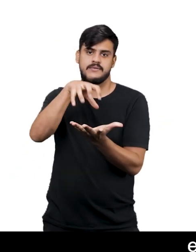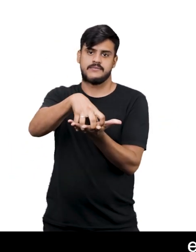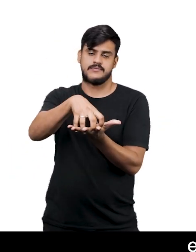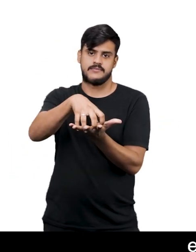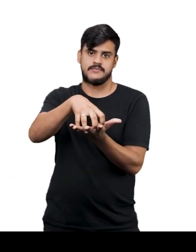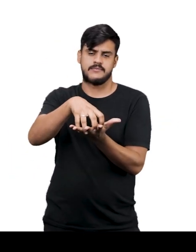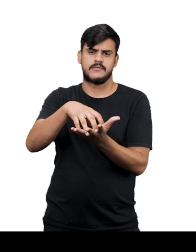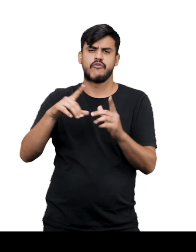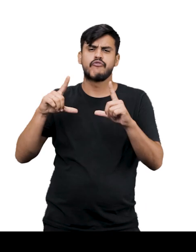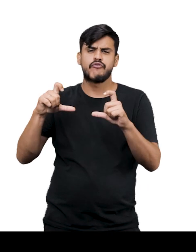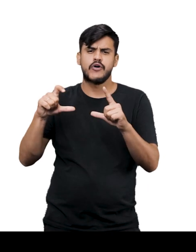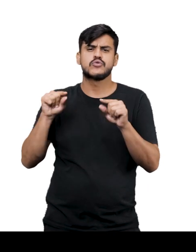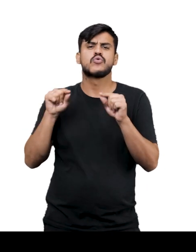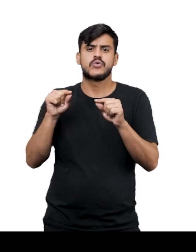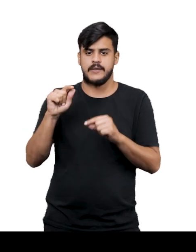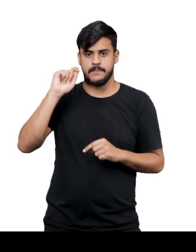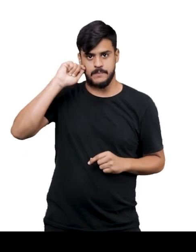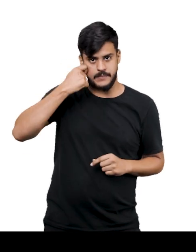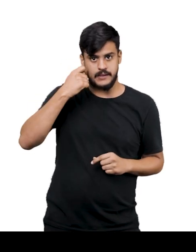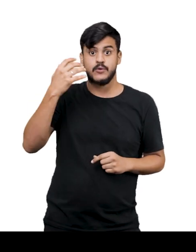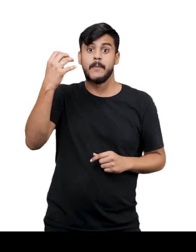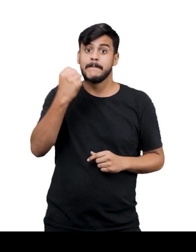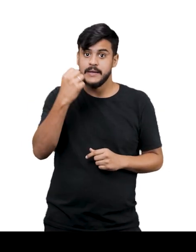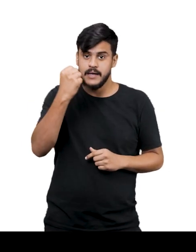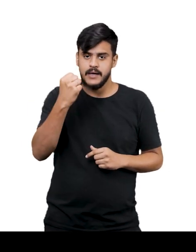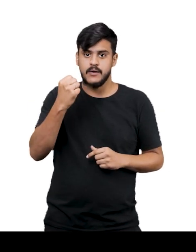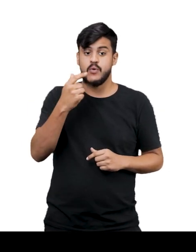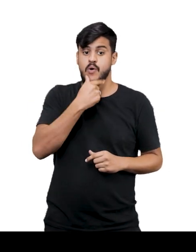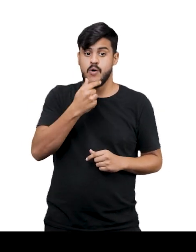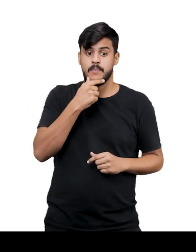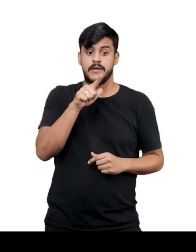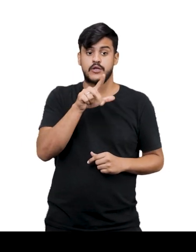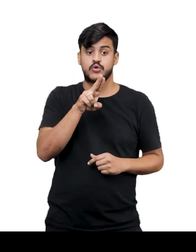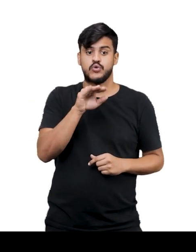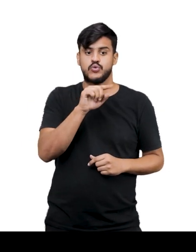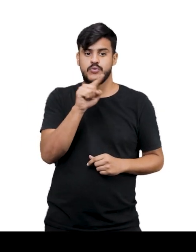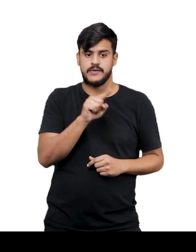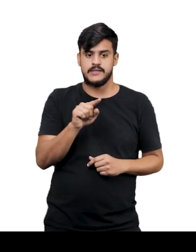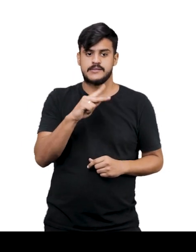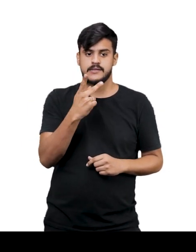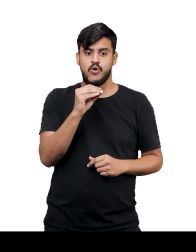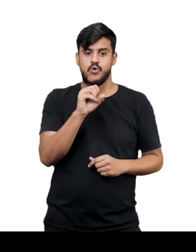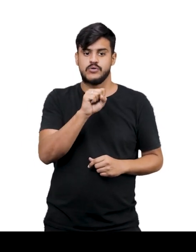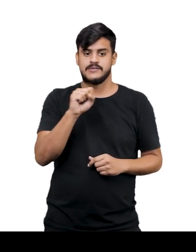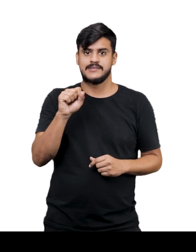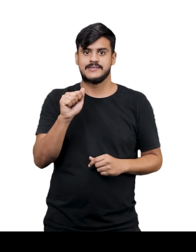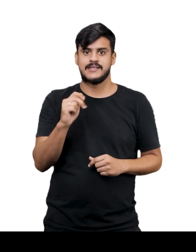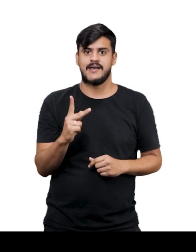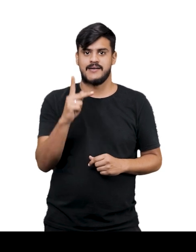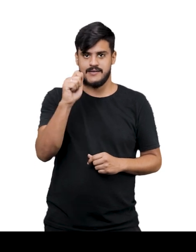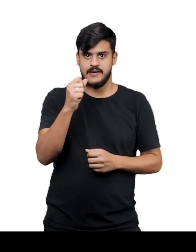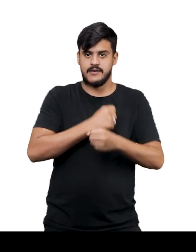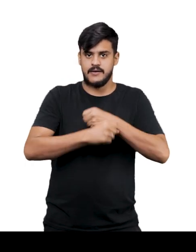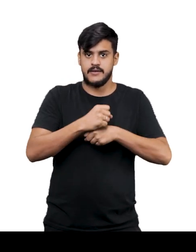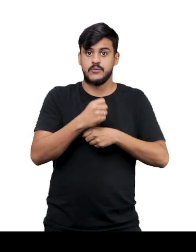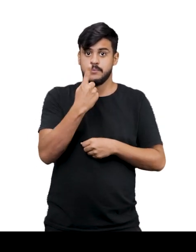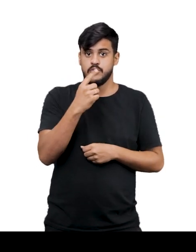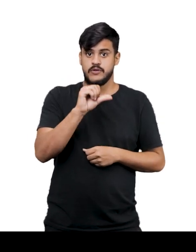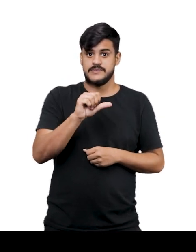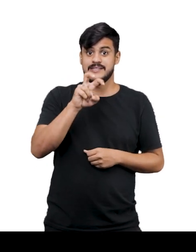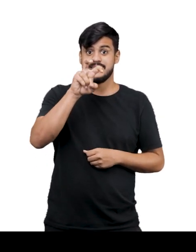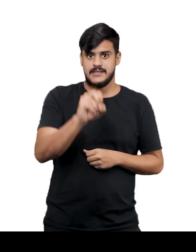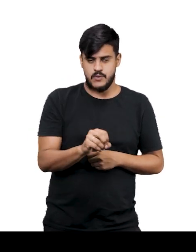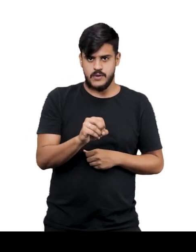núcleo. Trata-se de uma fotografia em preto e branco, feita por Luiz Rossaca, na década de